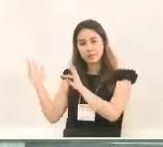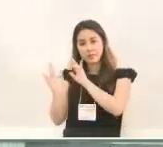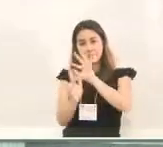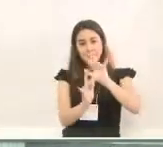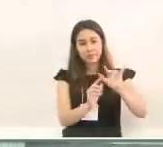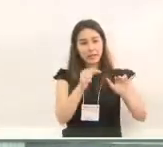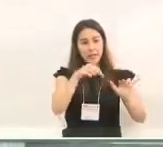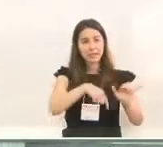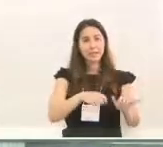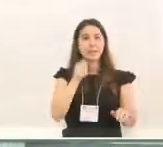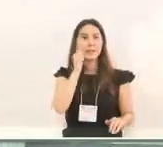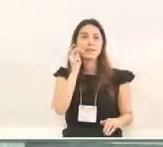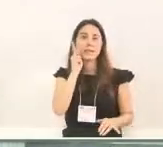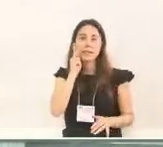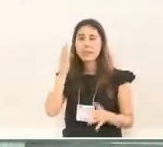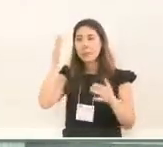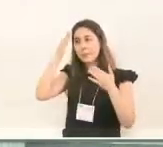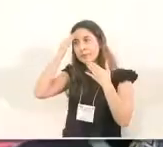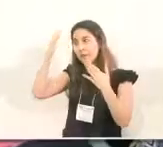todos